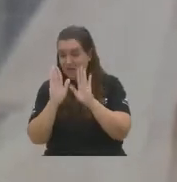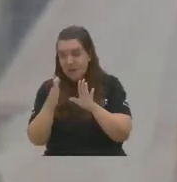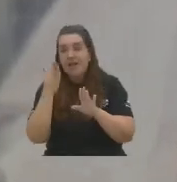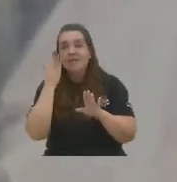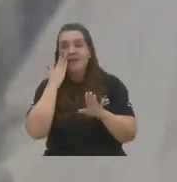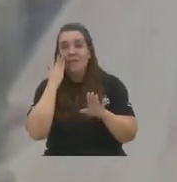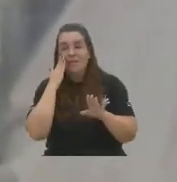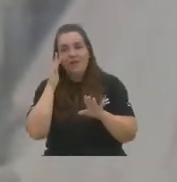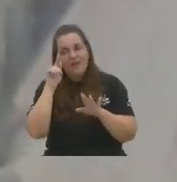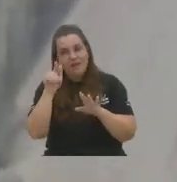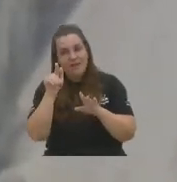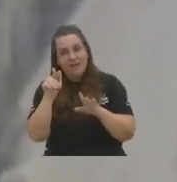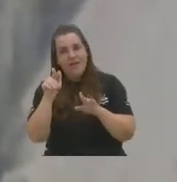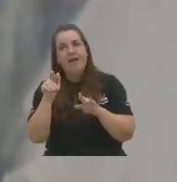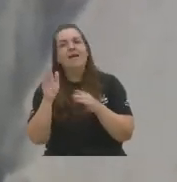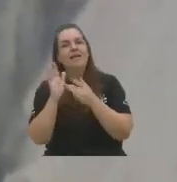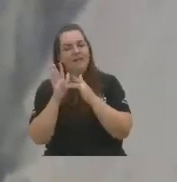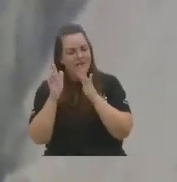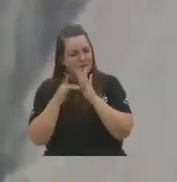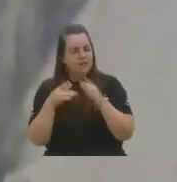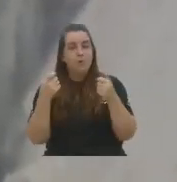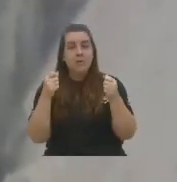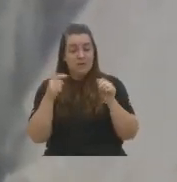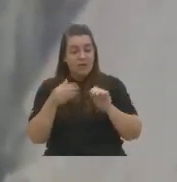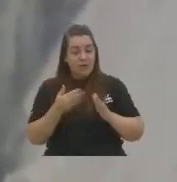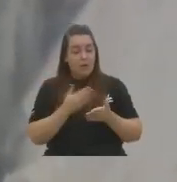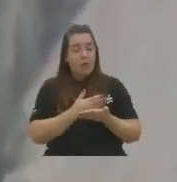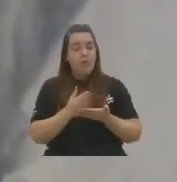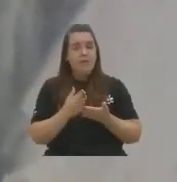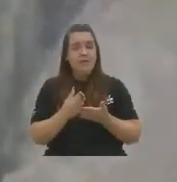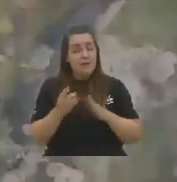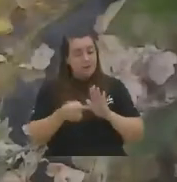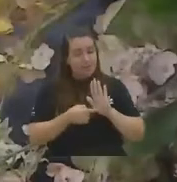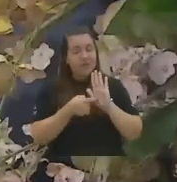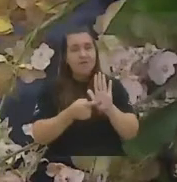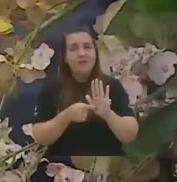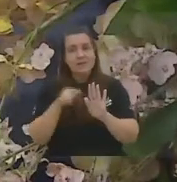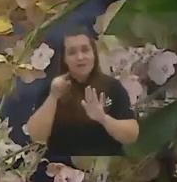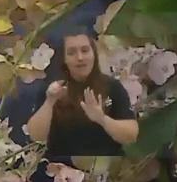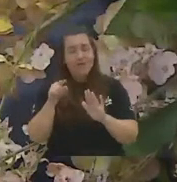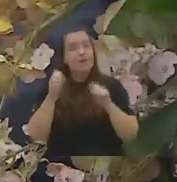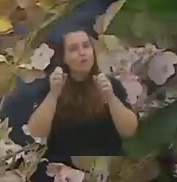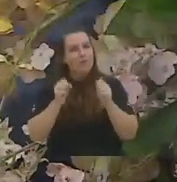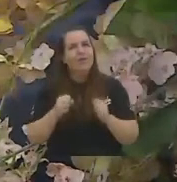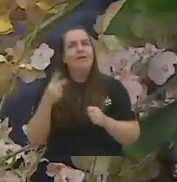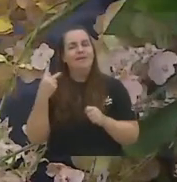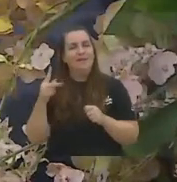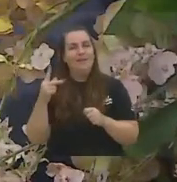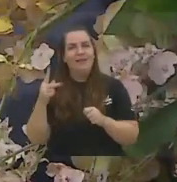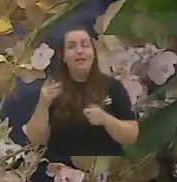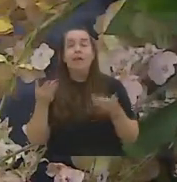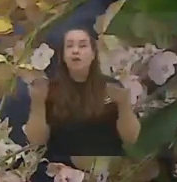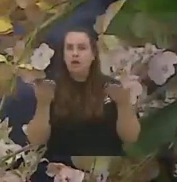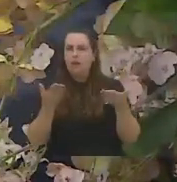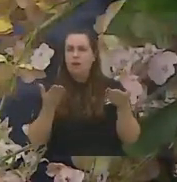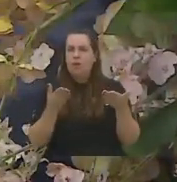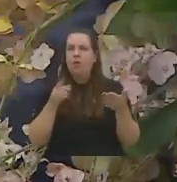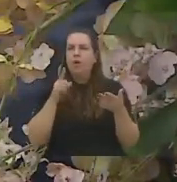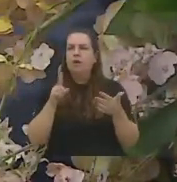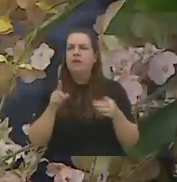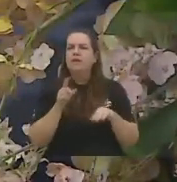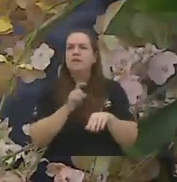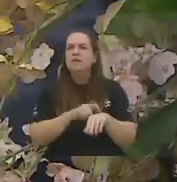Cristo a manifestação desta realidade. E agora, nesse tempo da novena de Pentecostes,